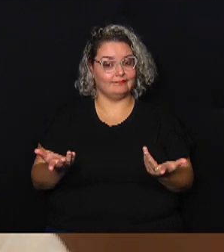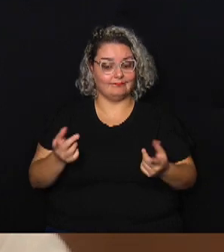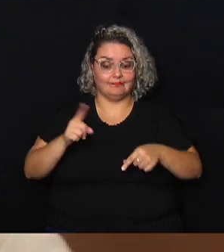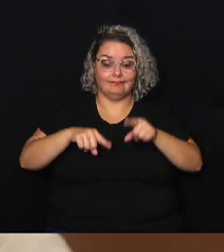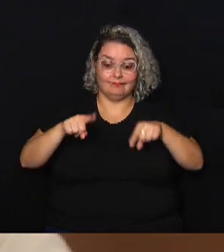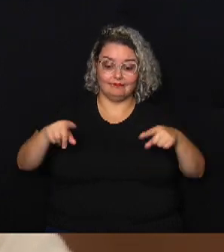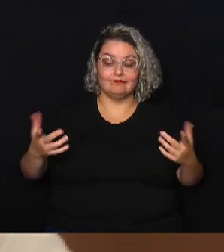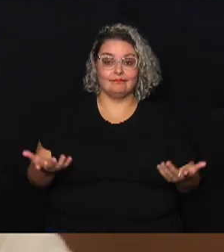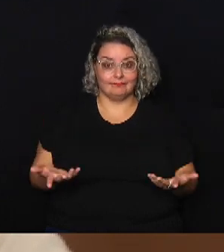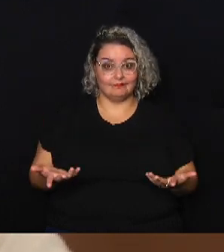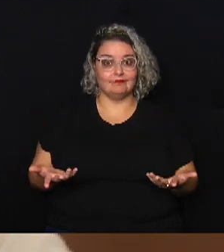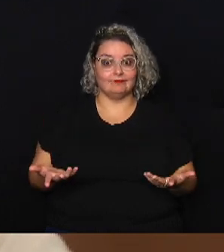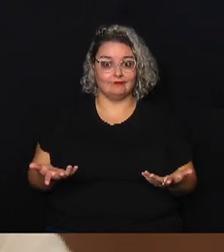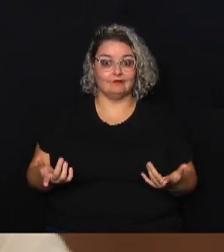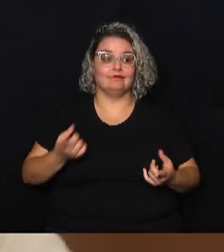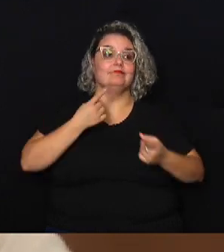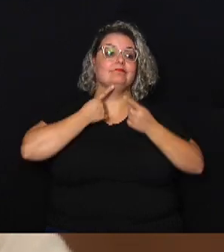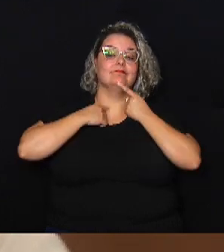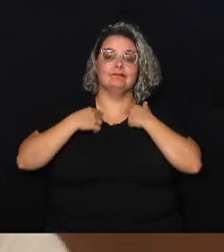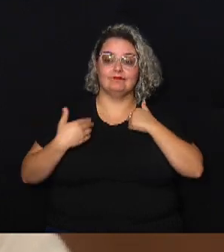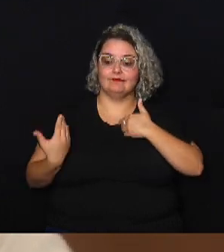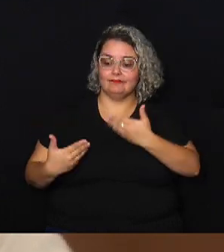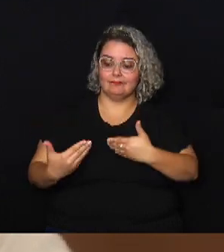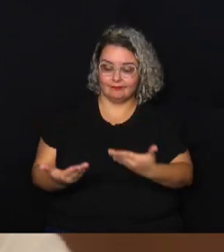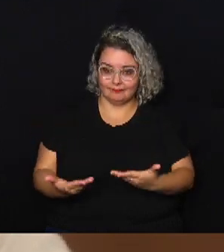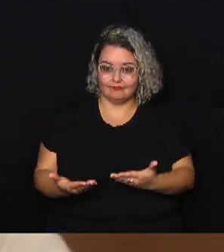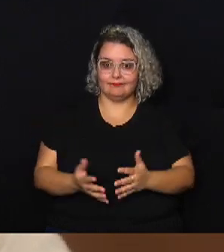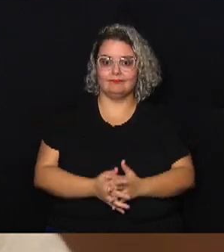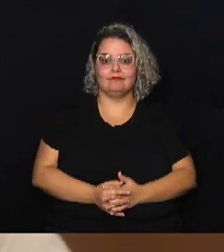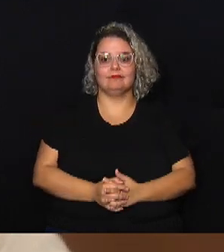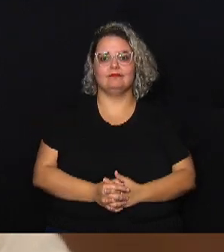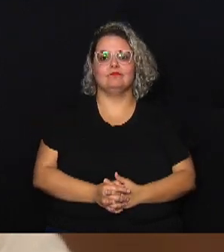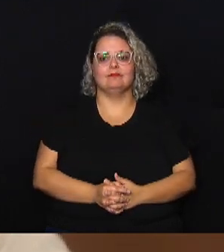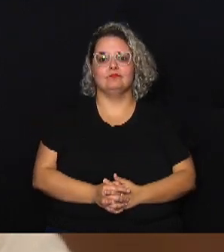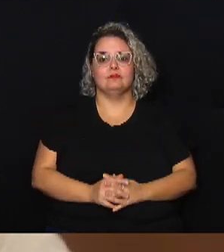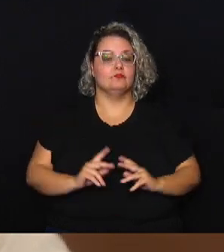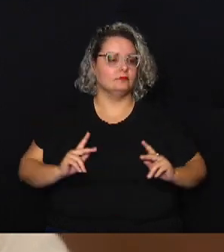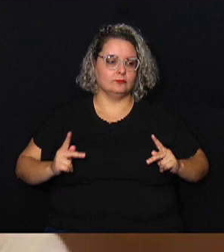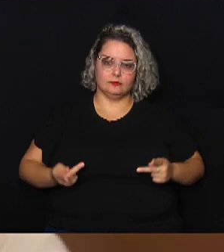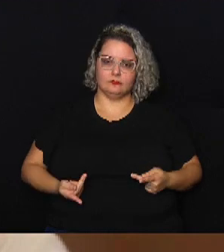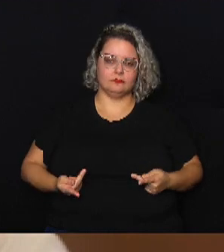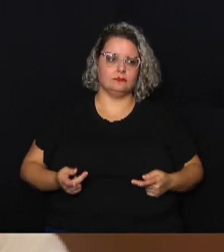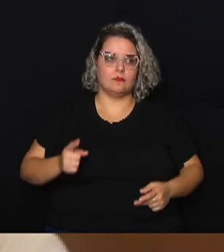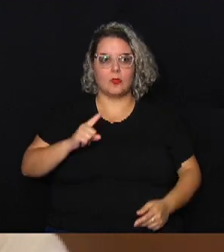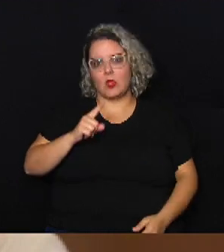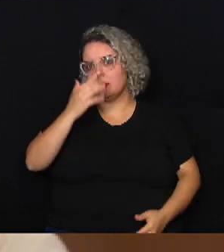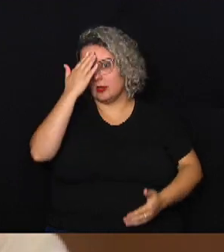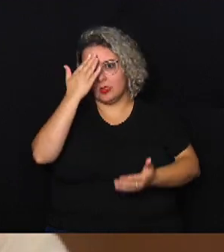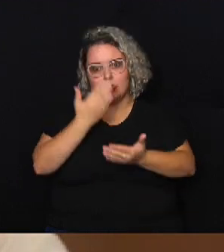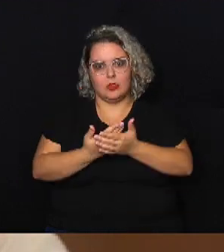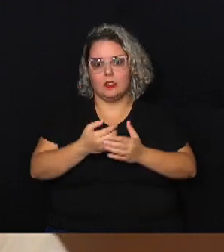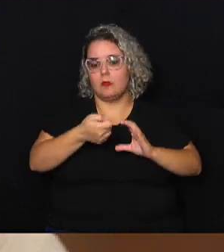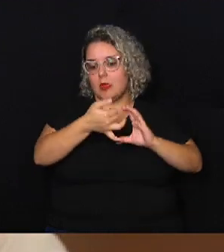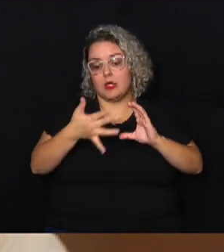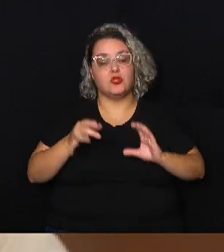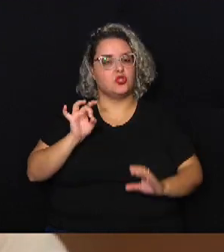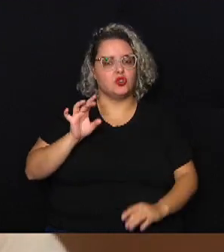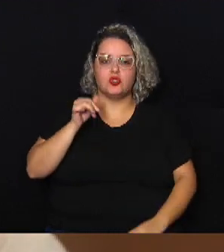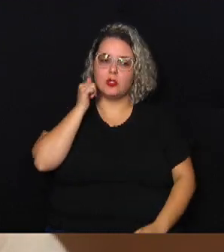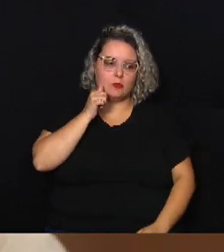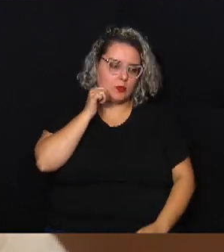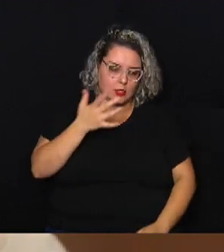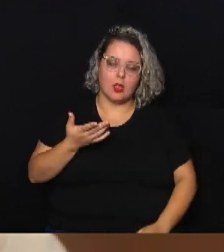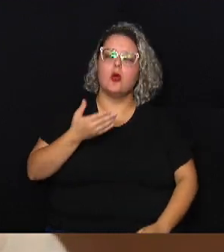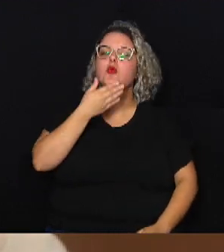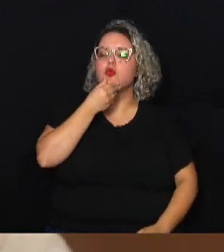muito nos seus desejos ao longo do ano. Eu falei o ser humano porque não acredito que seja uma característica somente da mulher, mas